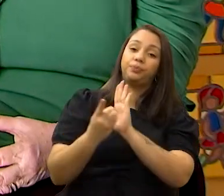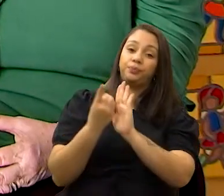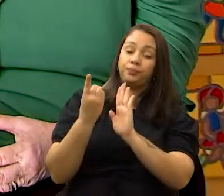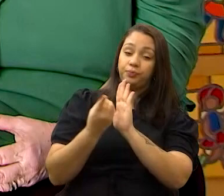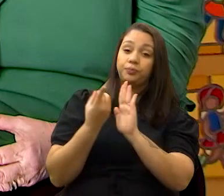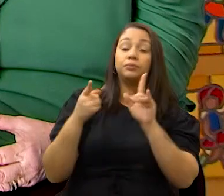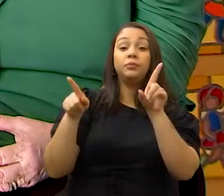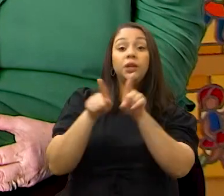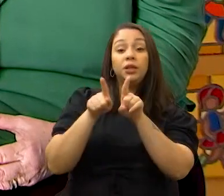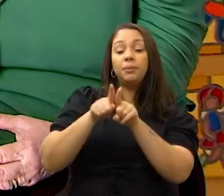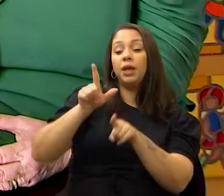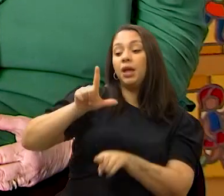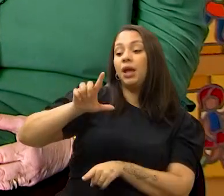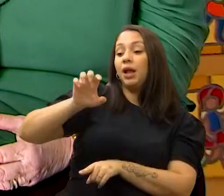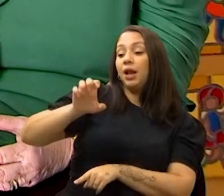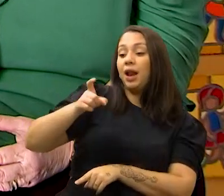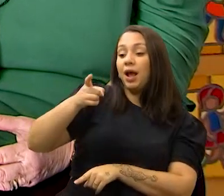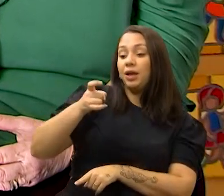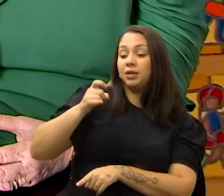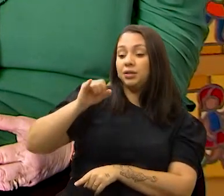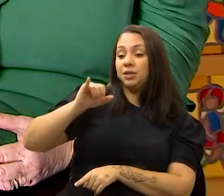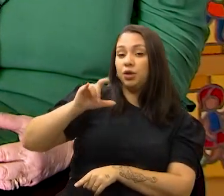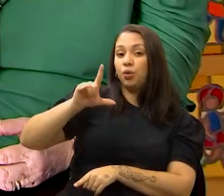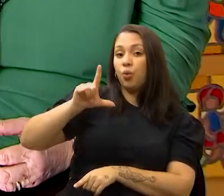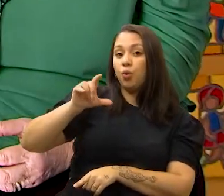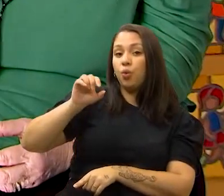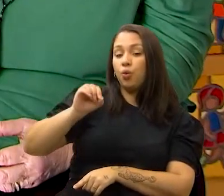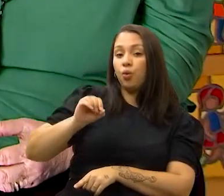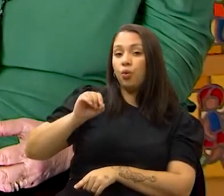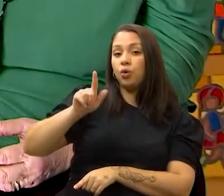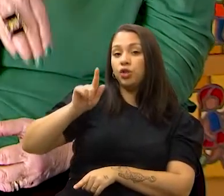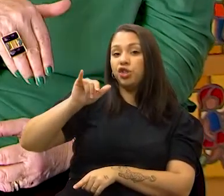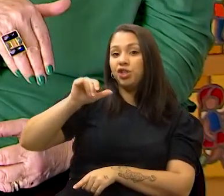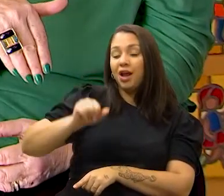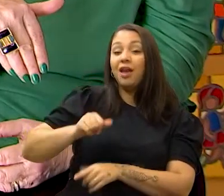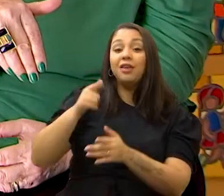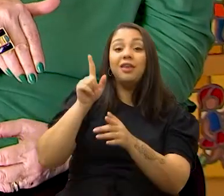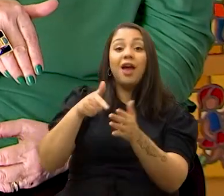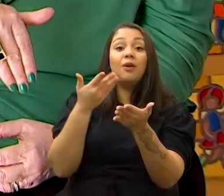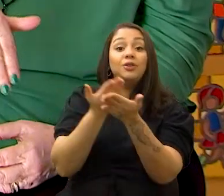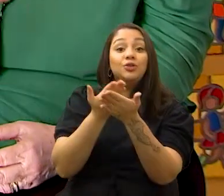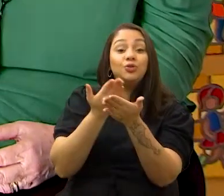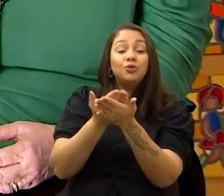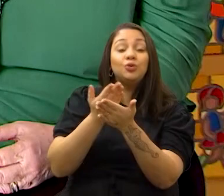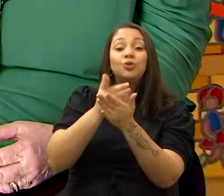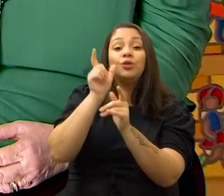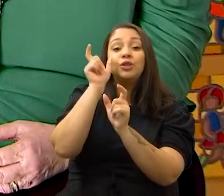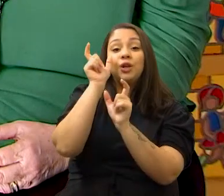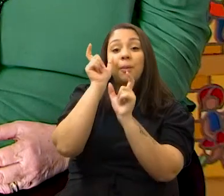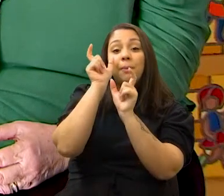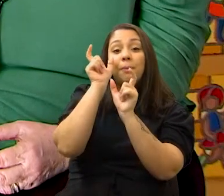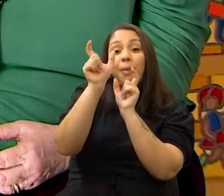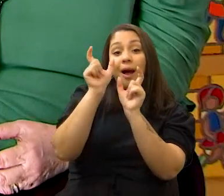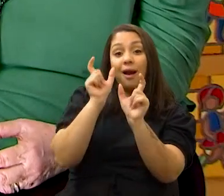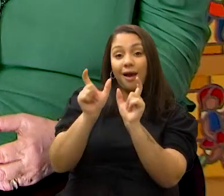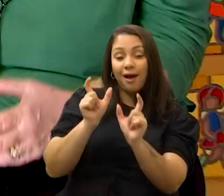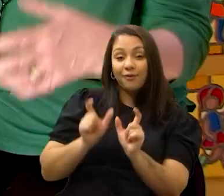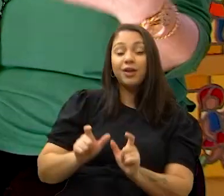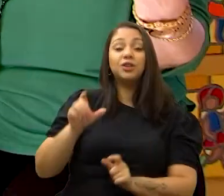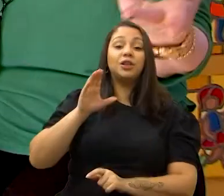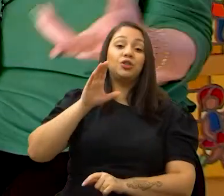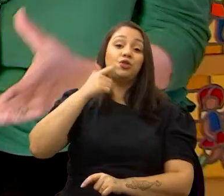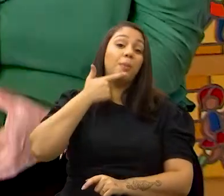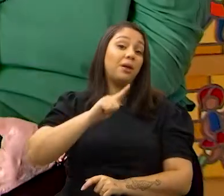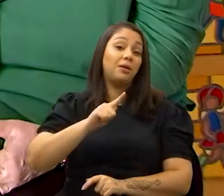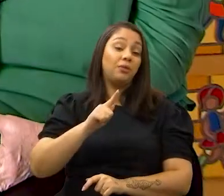também a lexicologia, estudo das palavras de uma língua. São equipes que